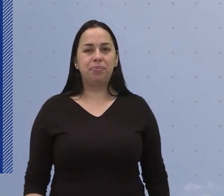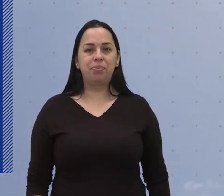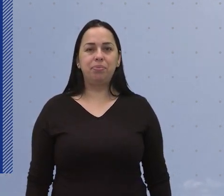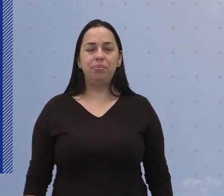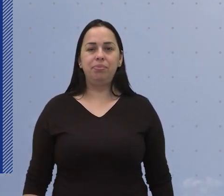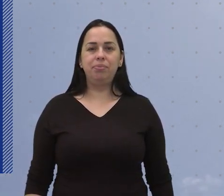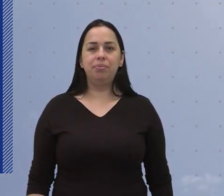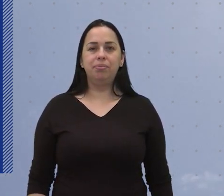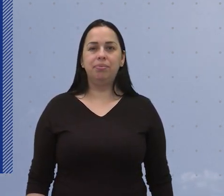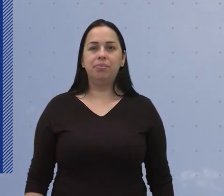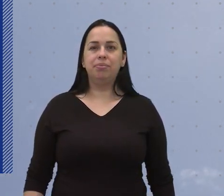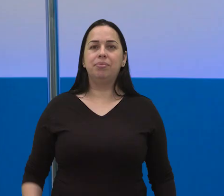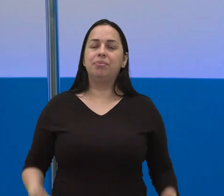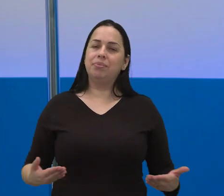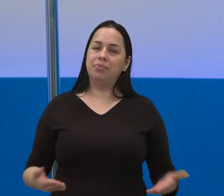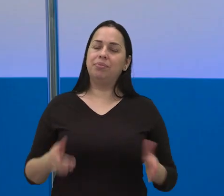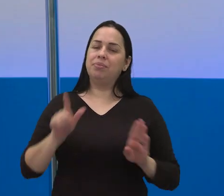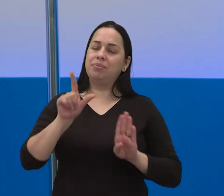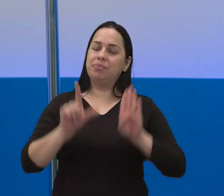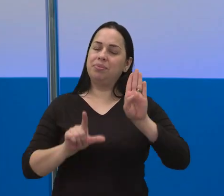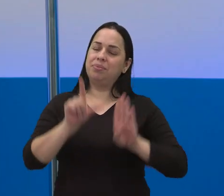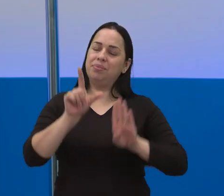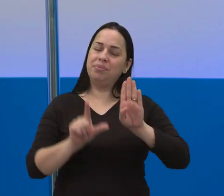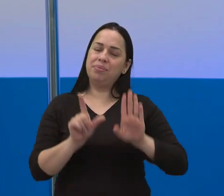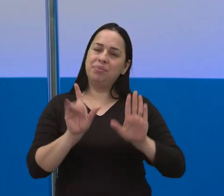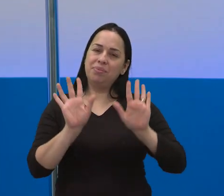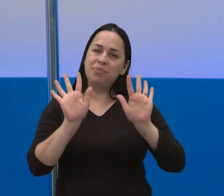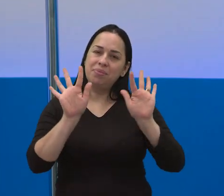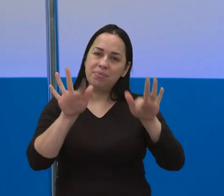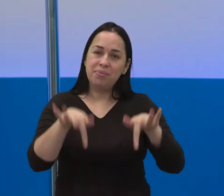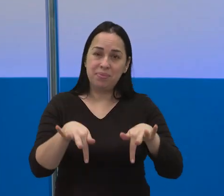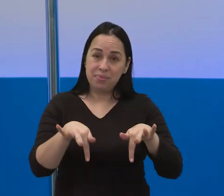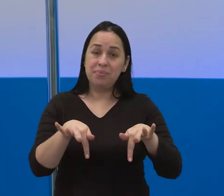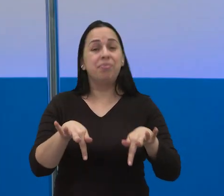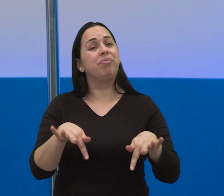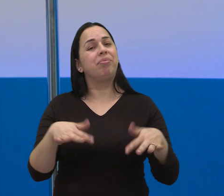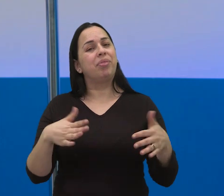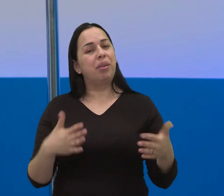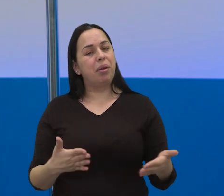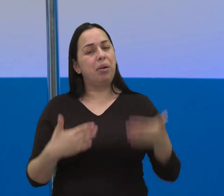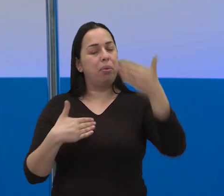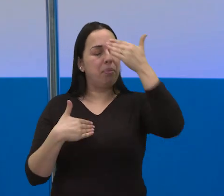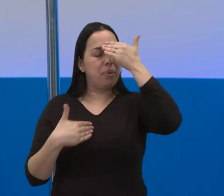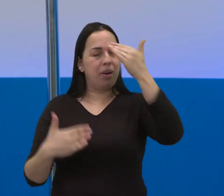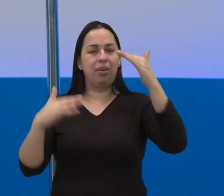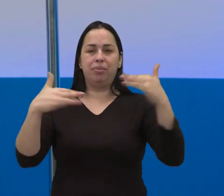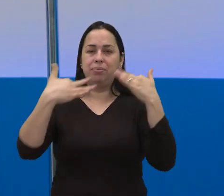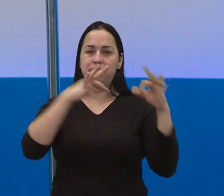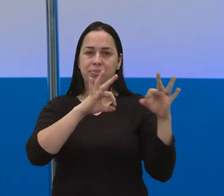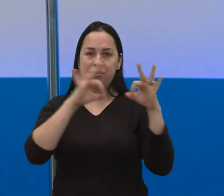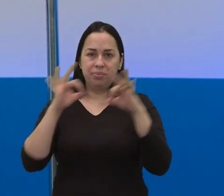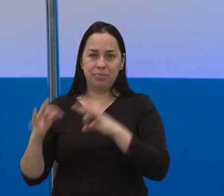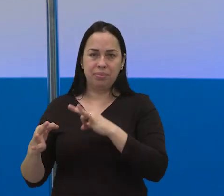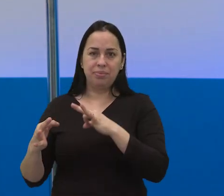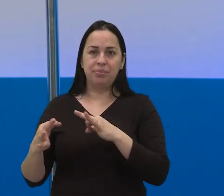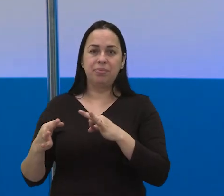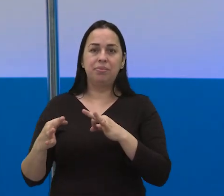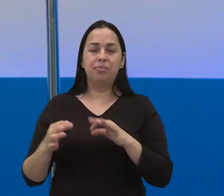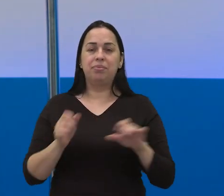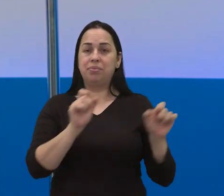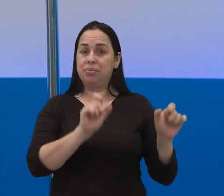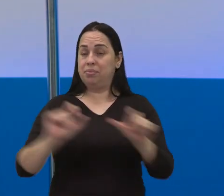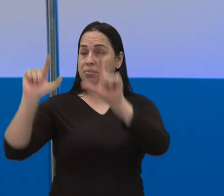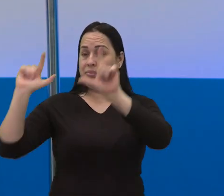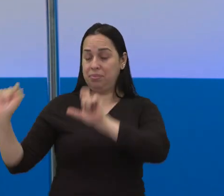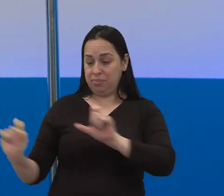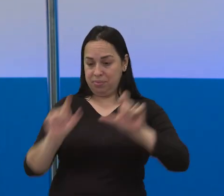14. E o Boletim Legislativo dessa segunda-feira fica por aqui. Muito obrigada pela companhia. A